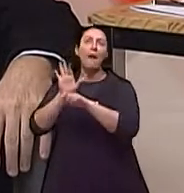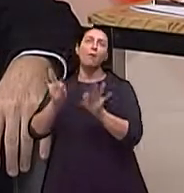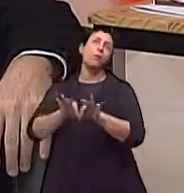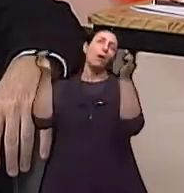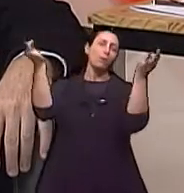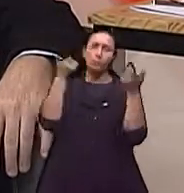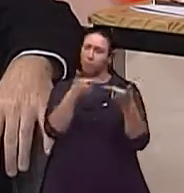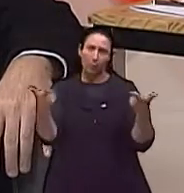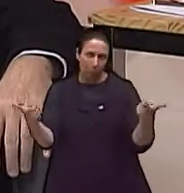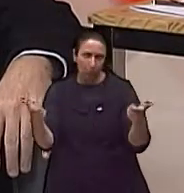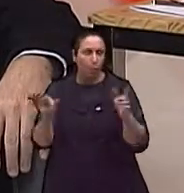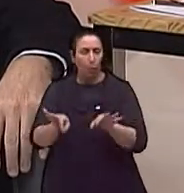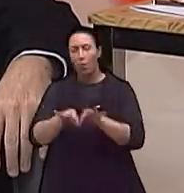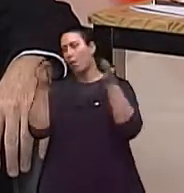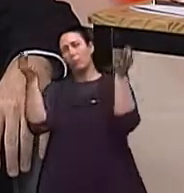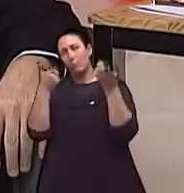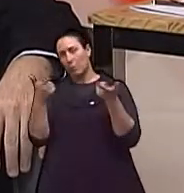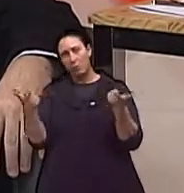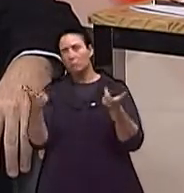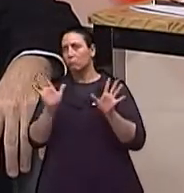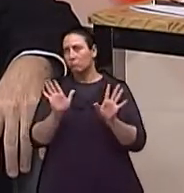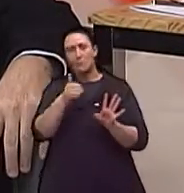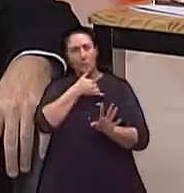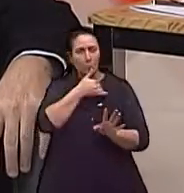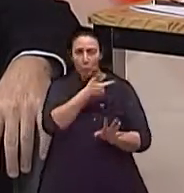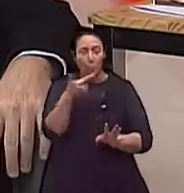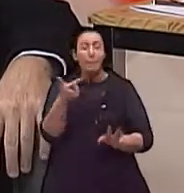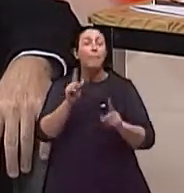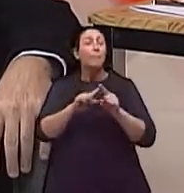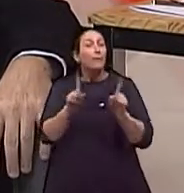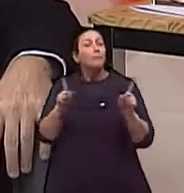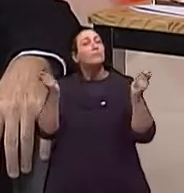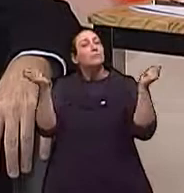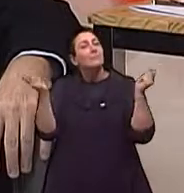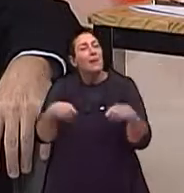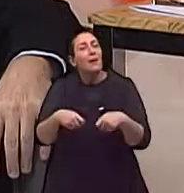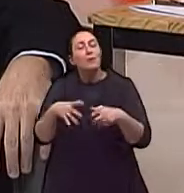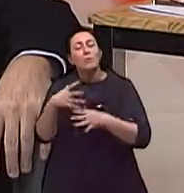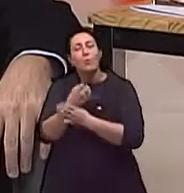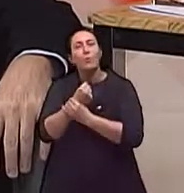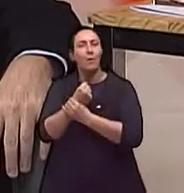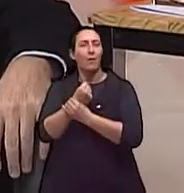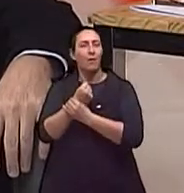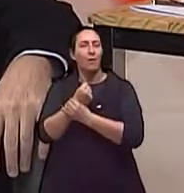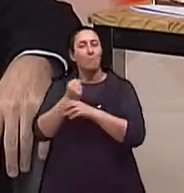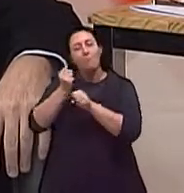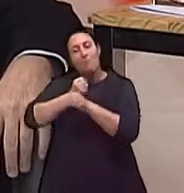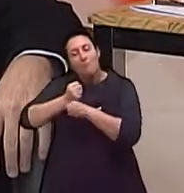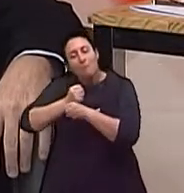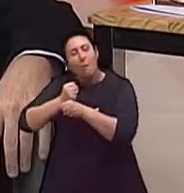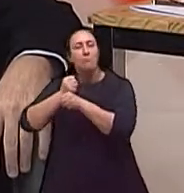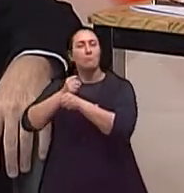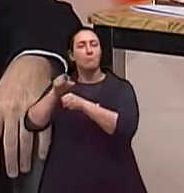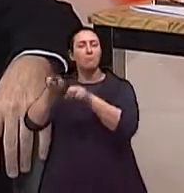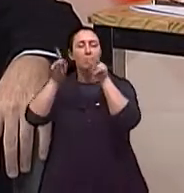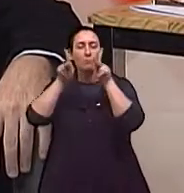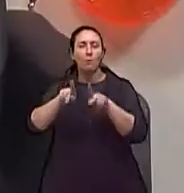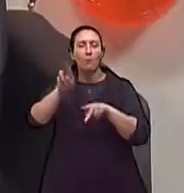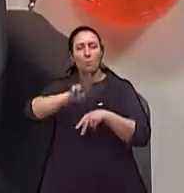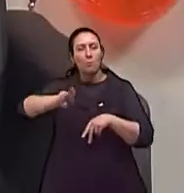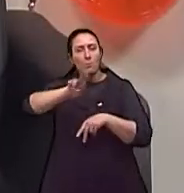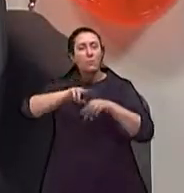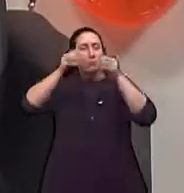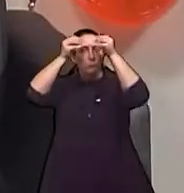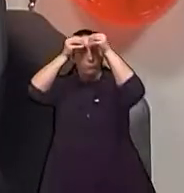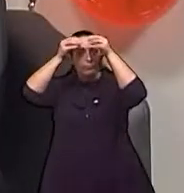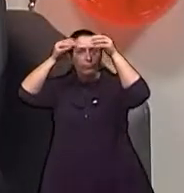infelizmente nós não temos ainda essa esse poder mas podemos segurar em muitos anos a progressão dessa doença